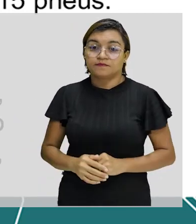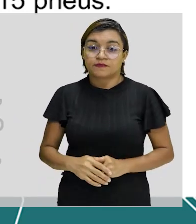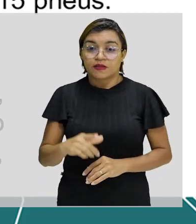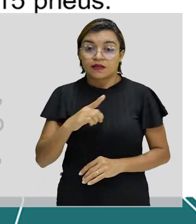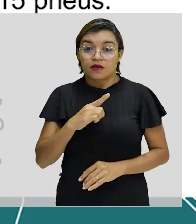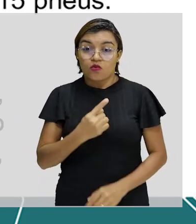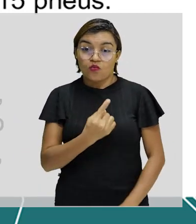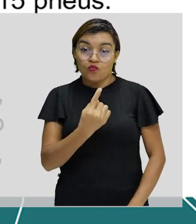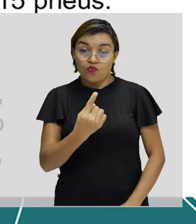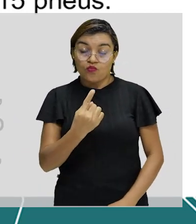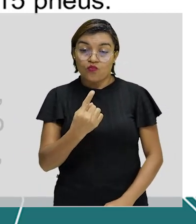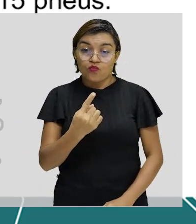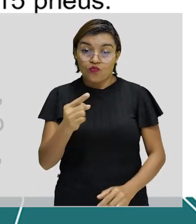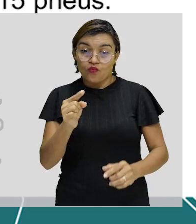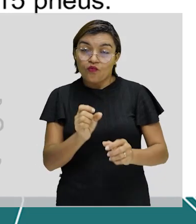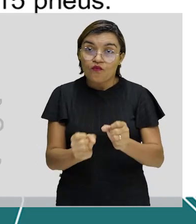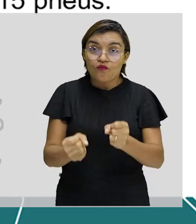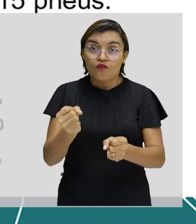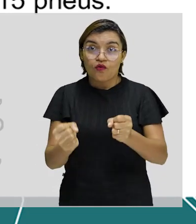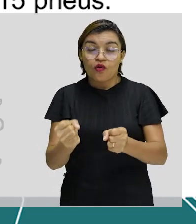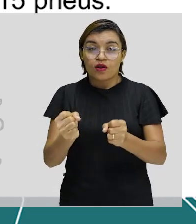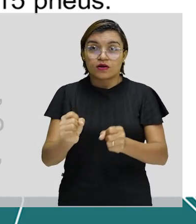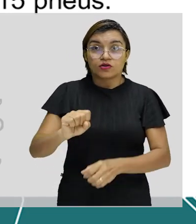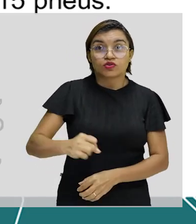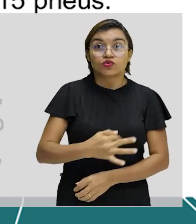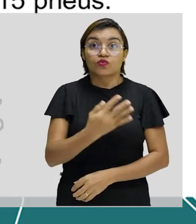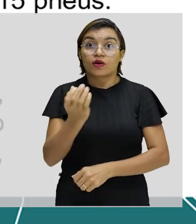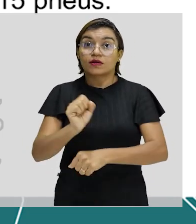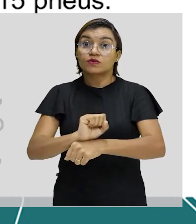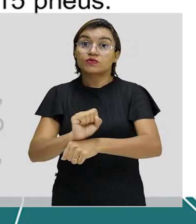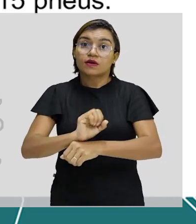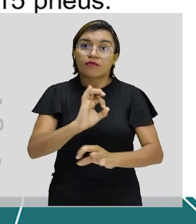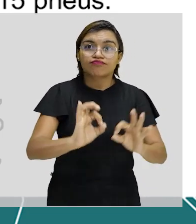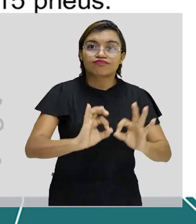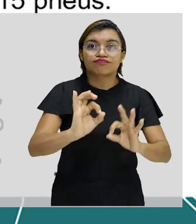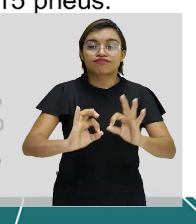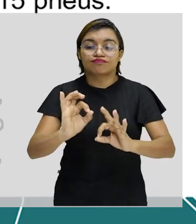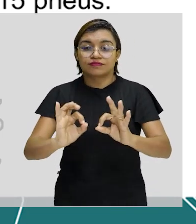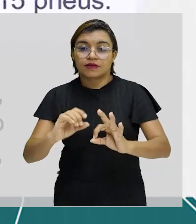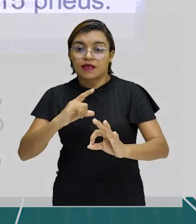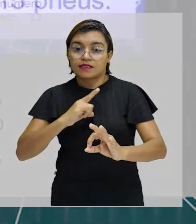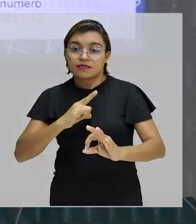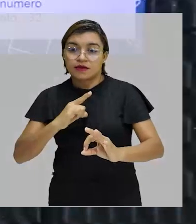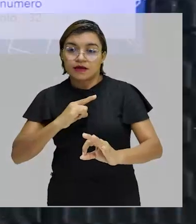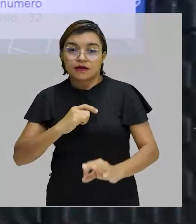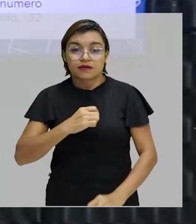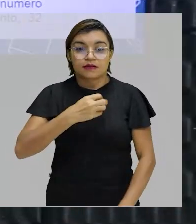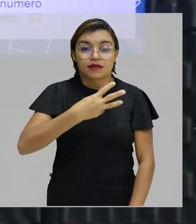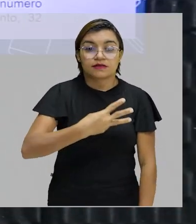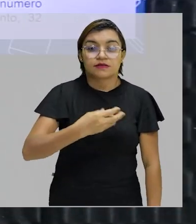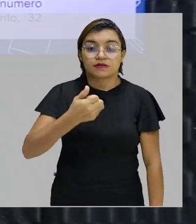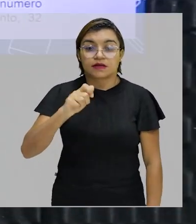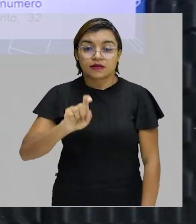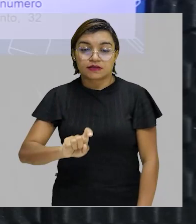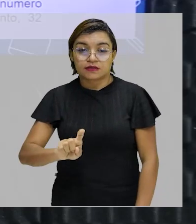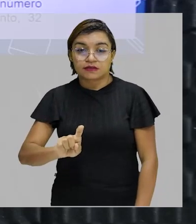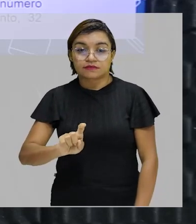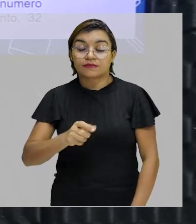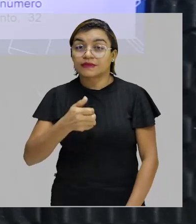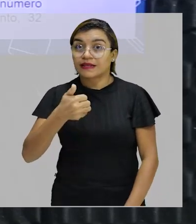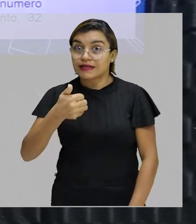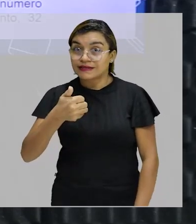volante, quantos carros poderemos montar com 315 pneus e 95